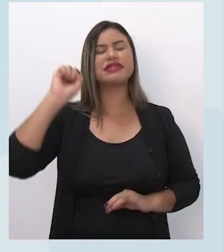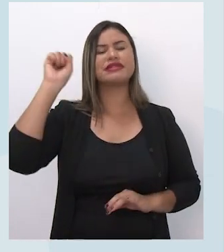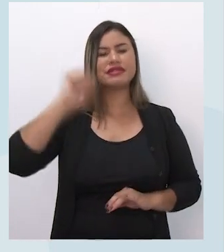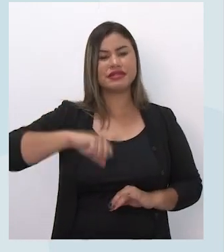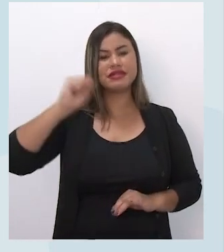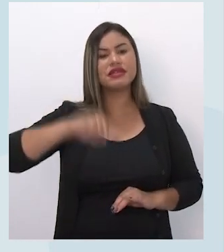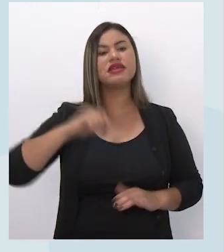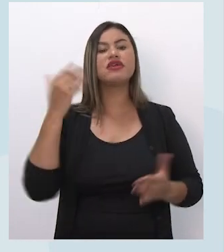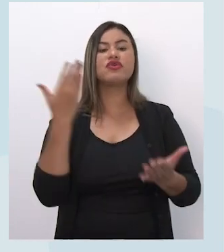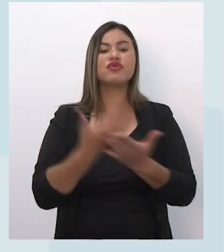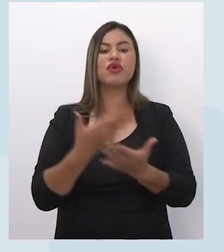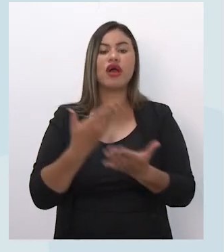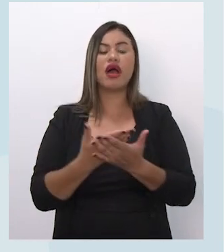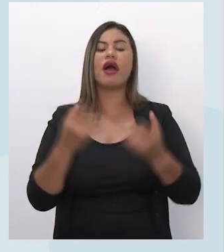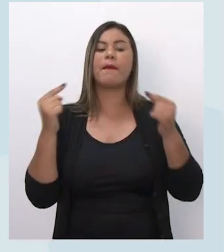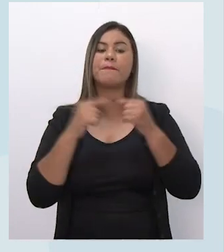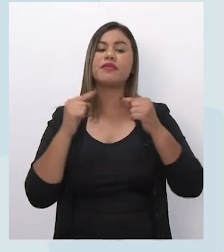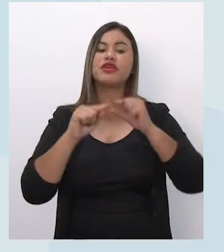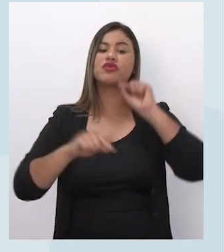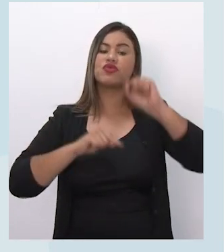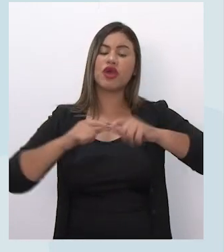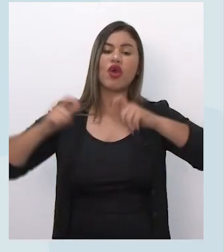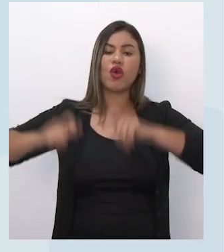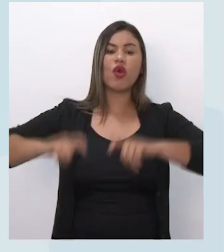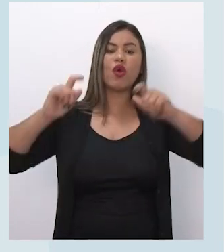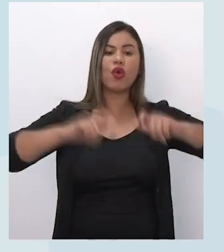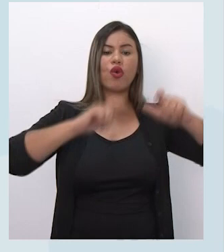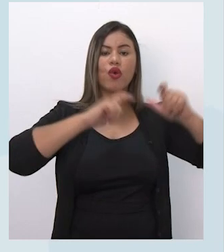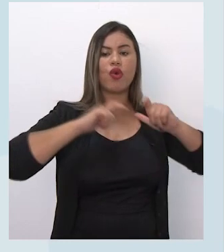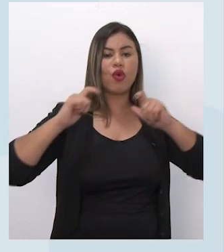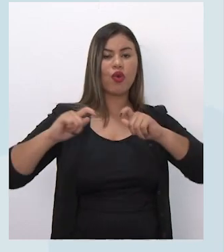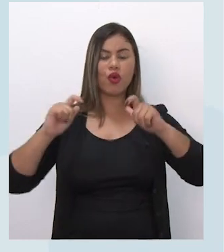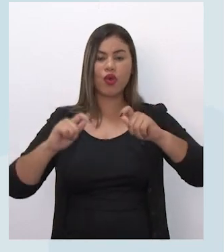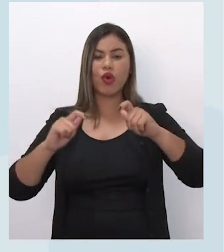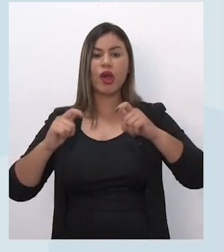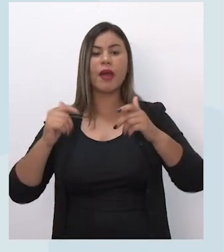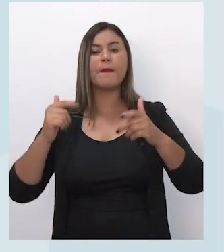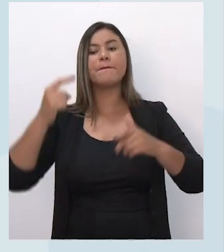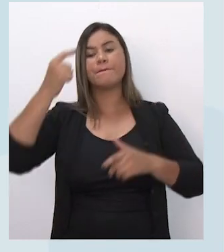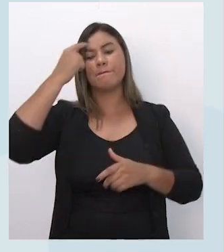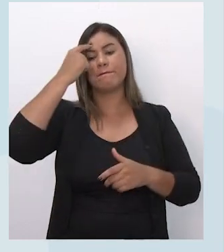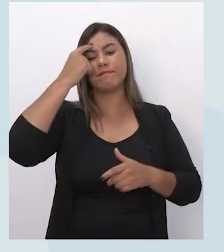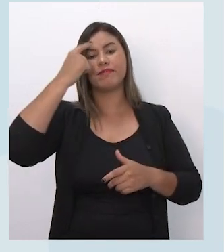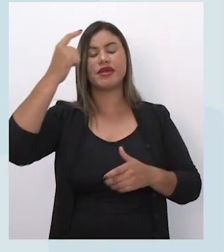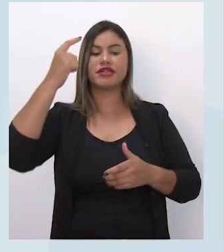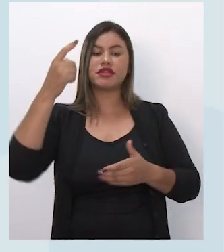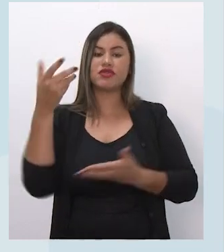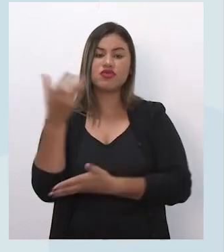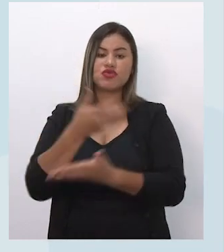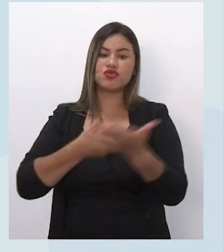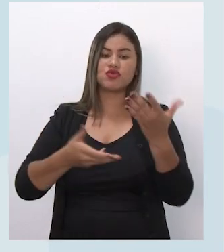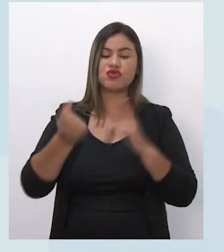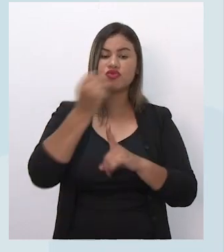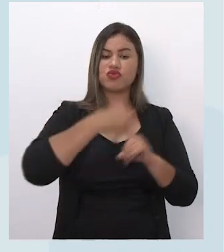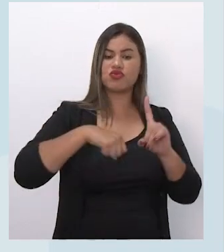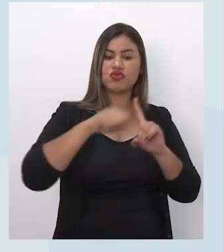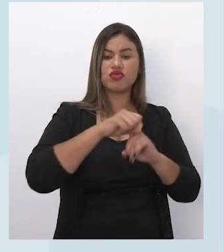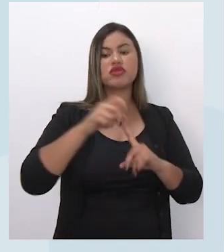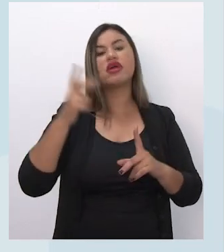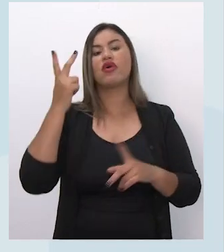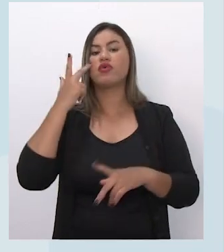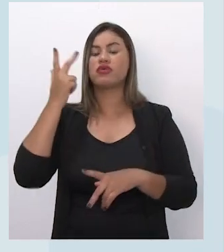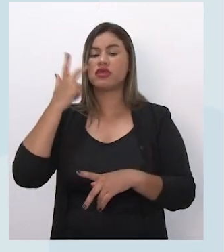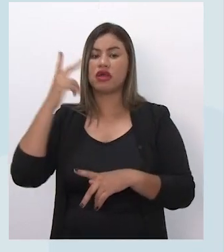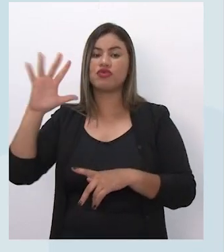estudo da geografia estuda o espaço geográfico a partir das relações entre sociedade e natureza. Isso é